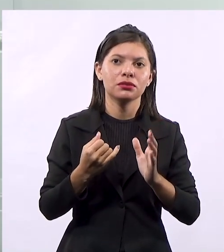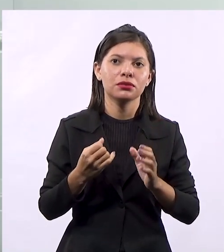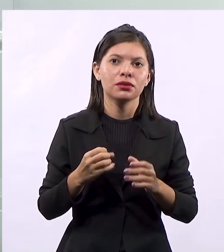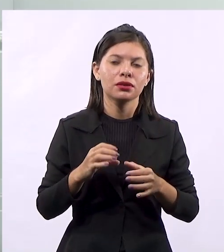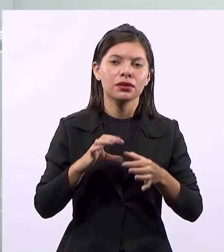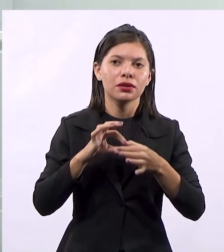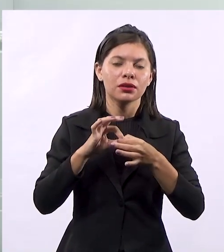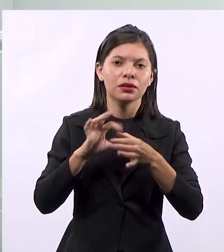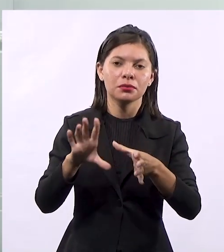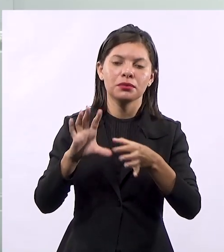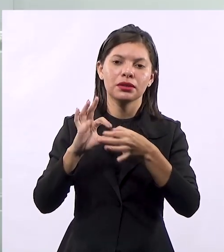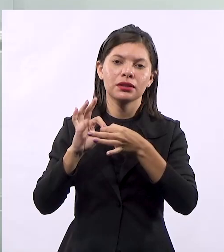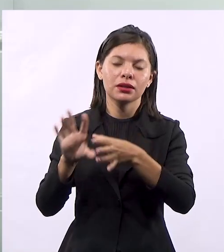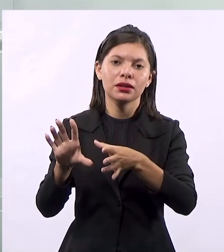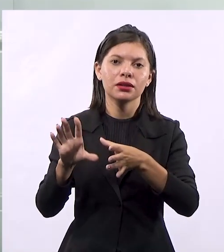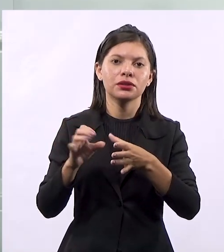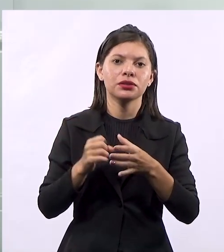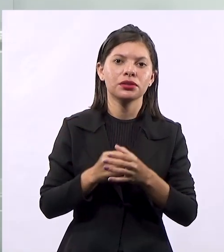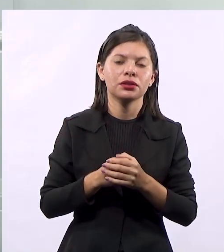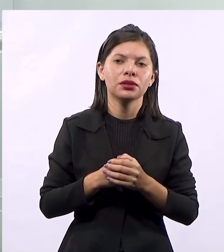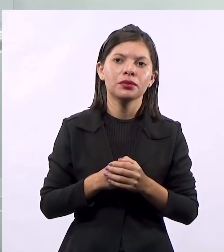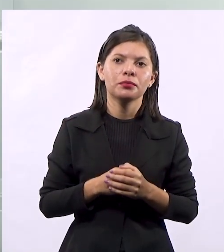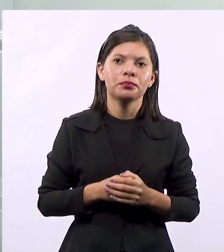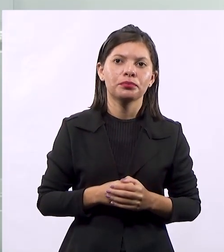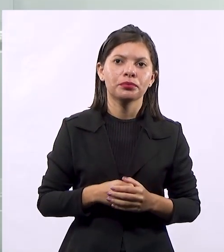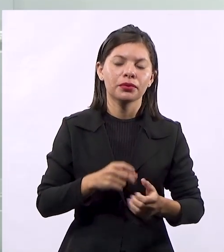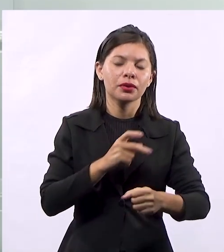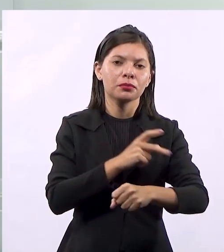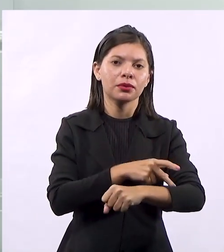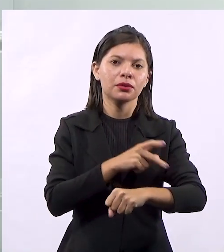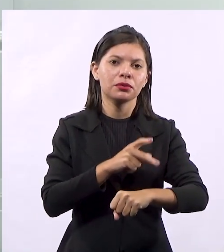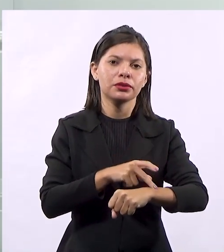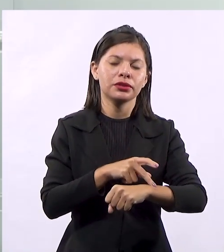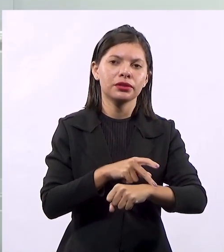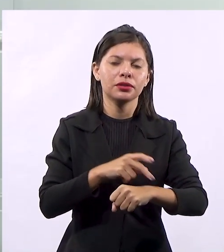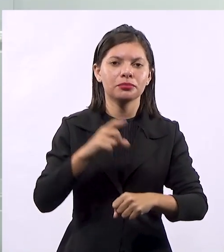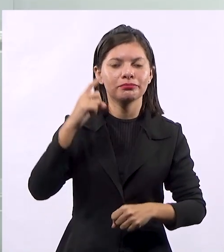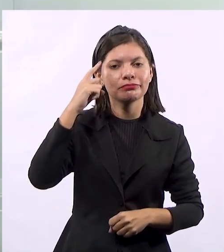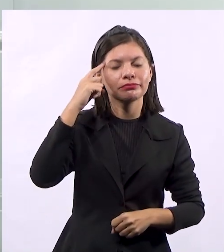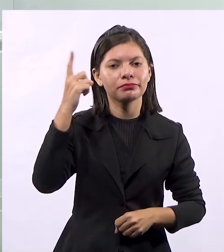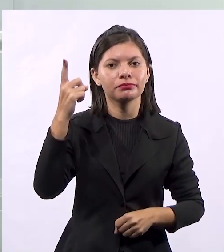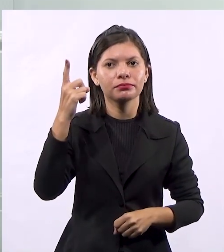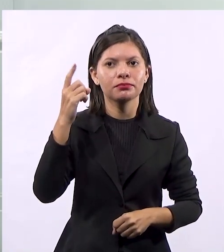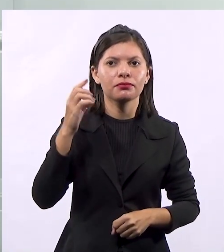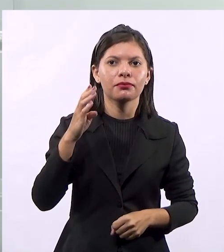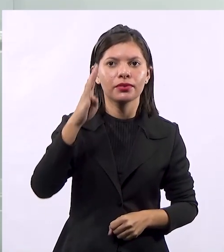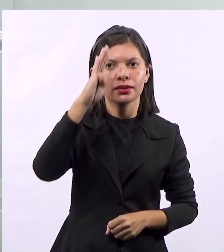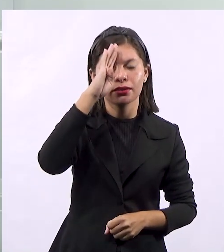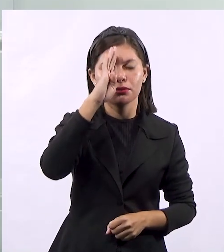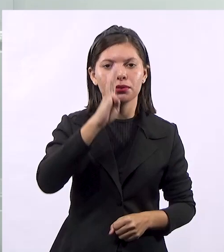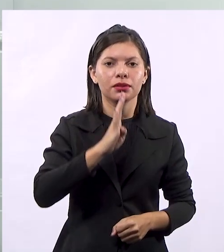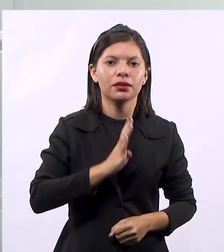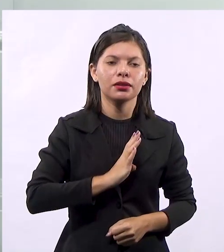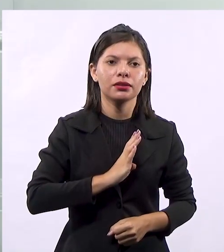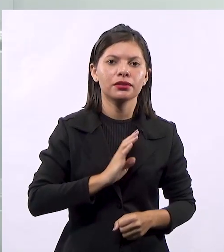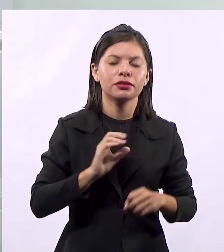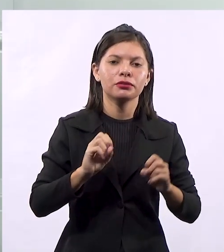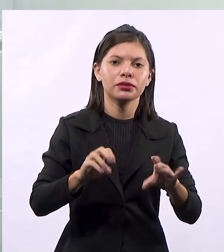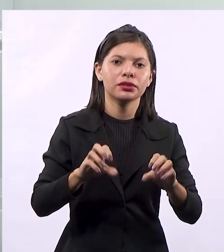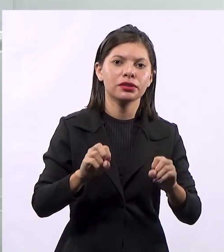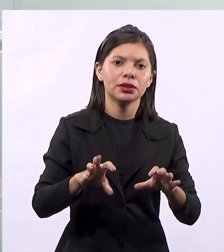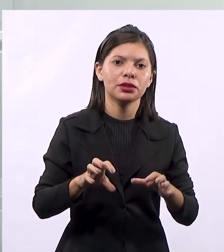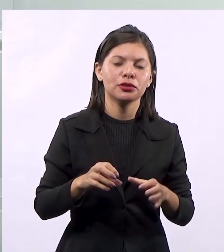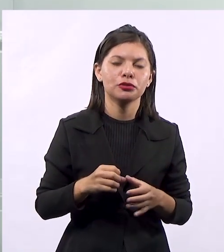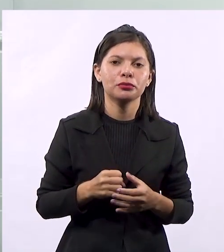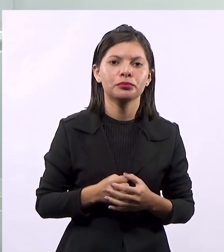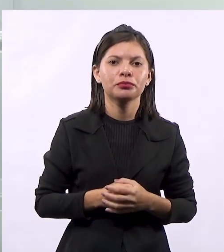princípios que garantem a qualidade são justamente esses que nós estamos declarando aqui. A liberdade de concepções pedagógicas,